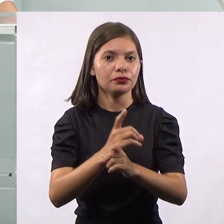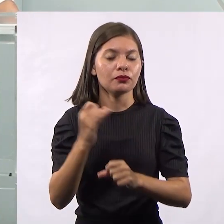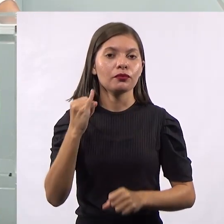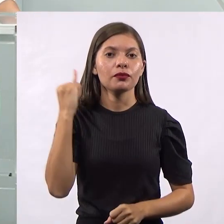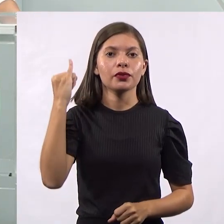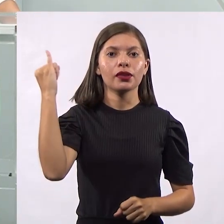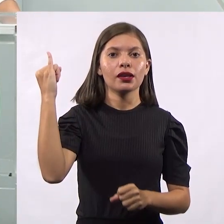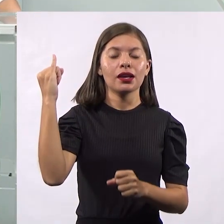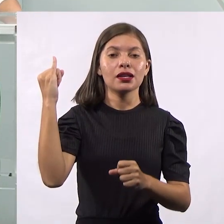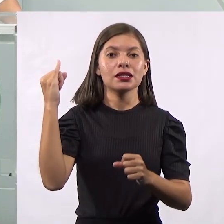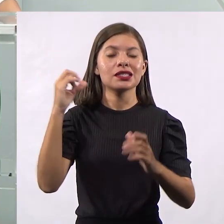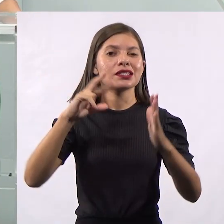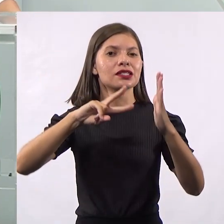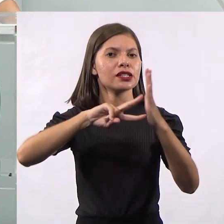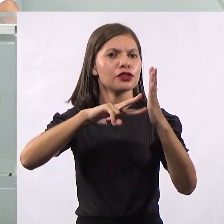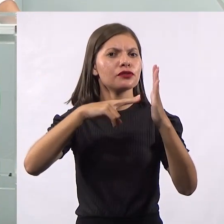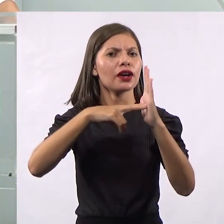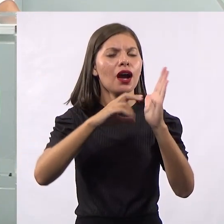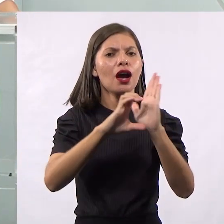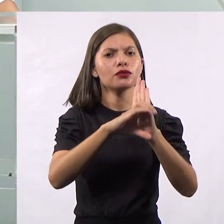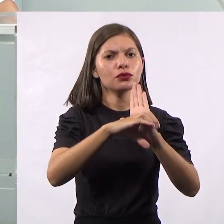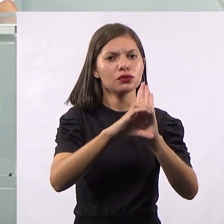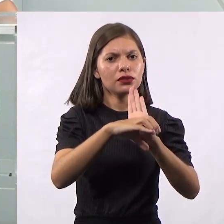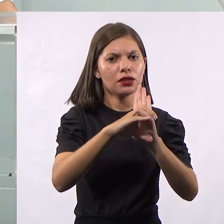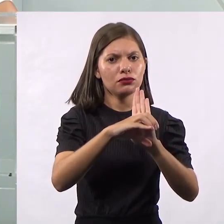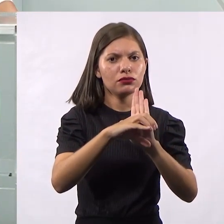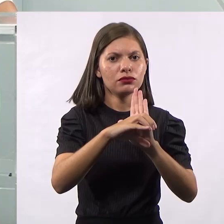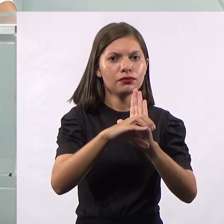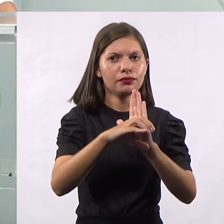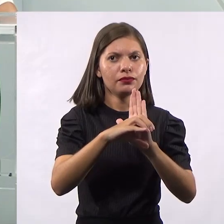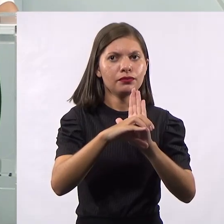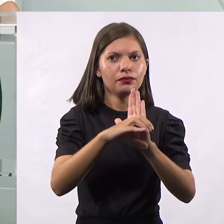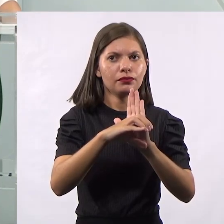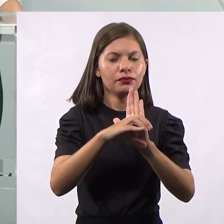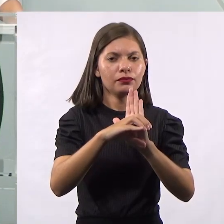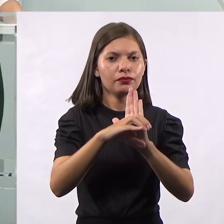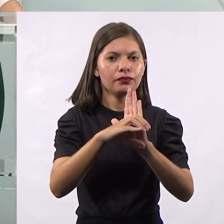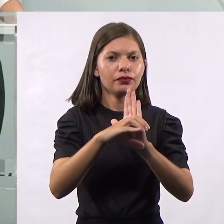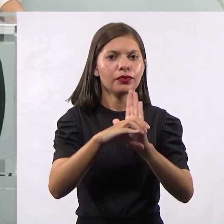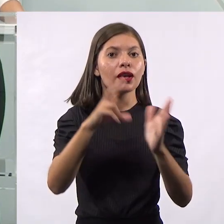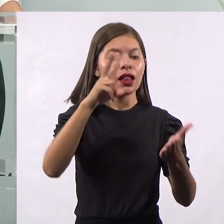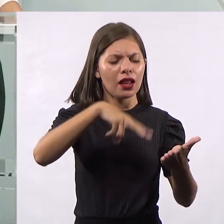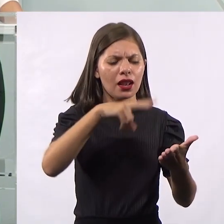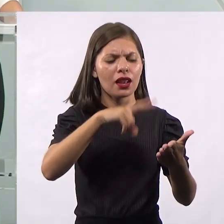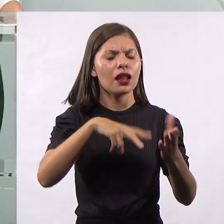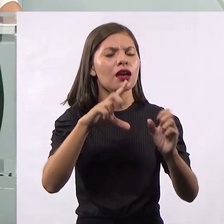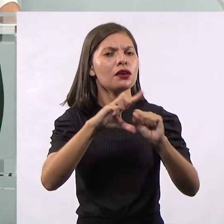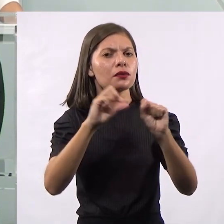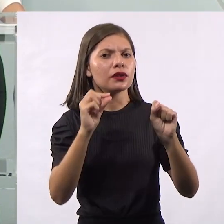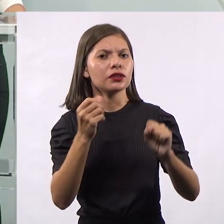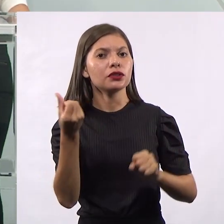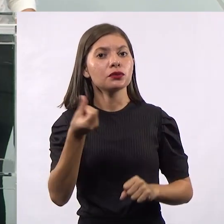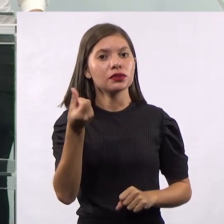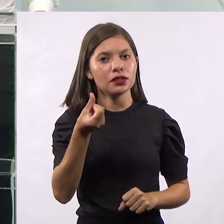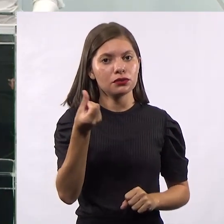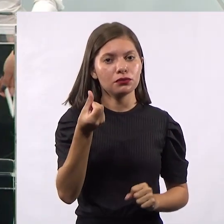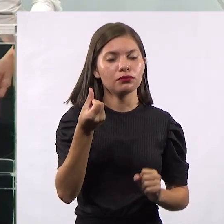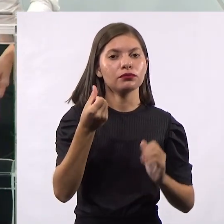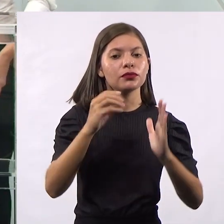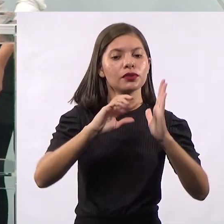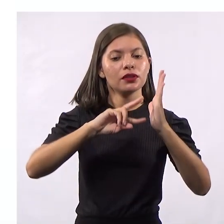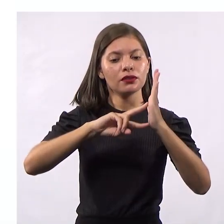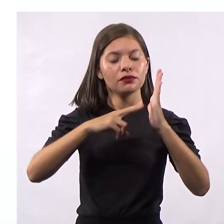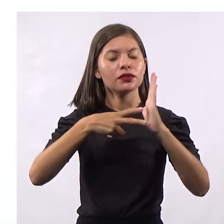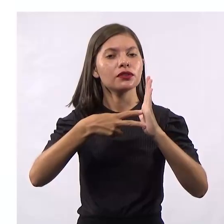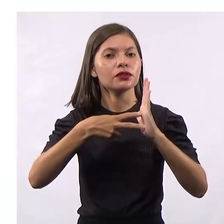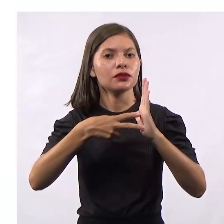principais conceitos, tá? Ele é bem esclarecedor, então leiam o artigo 6º. E essa definição de projeto básico está lá no artigo 6º. Vamos